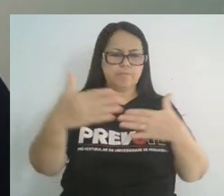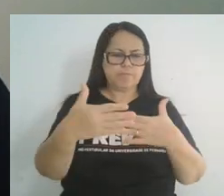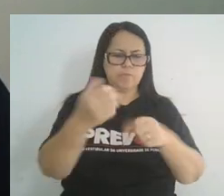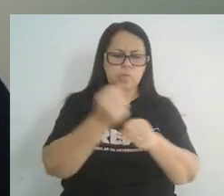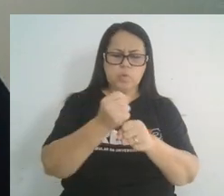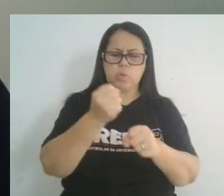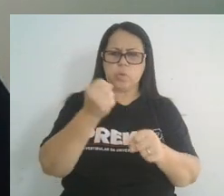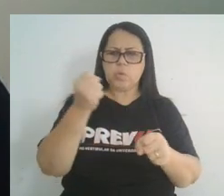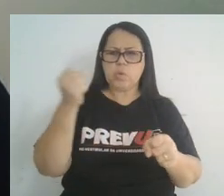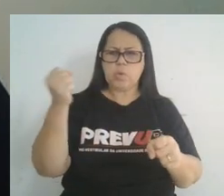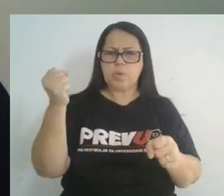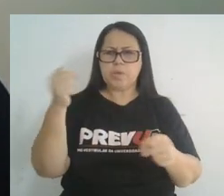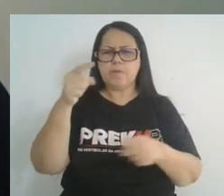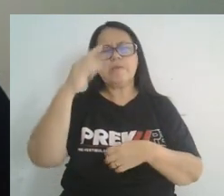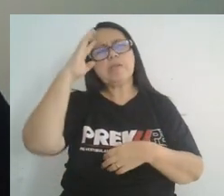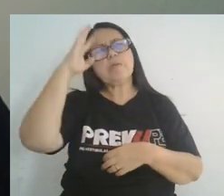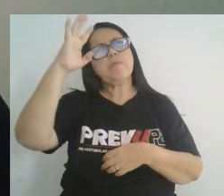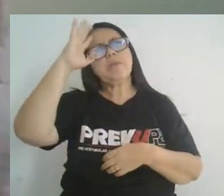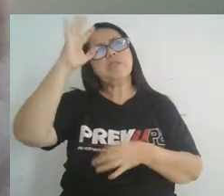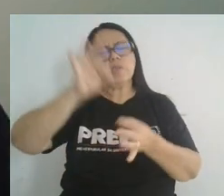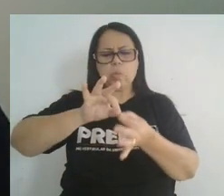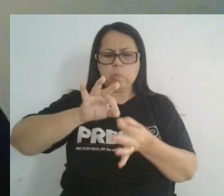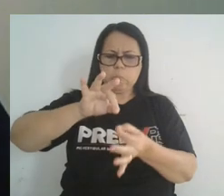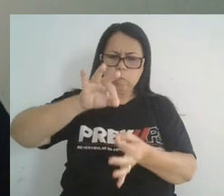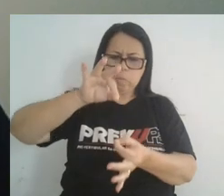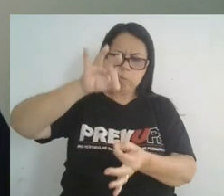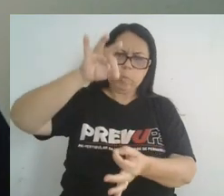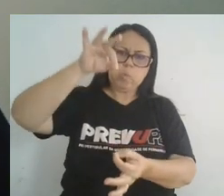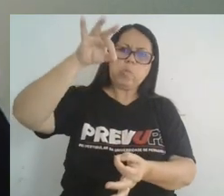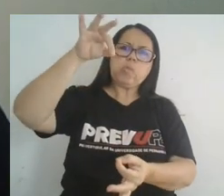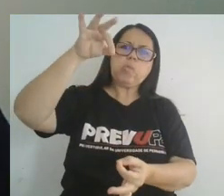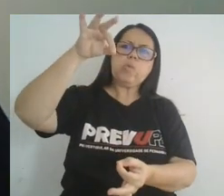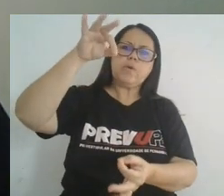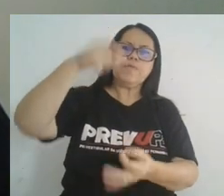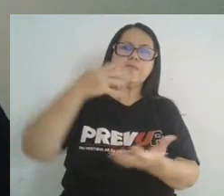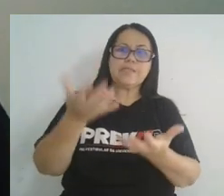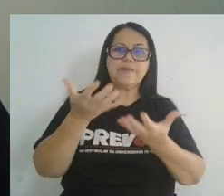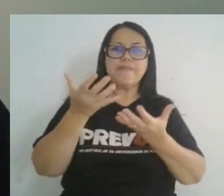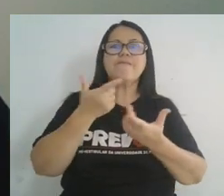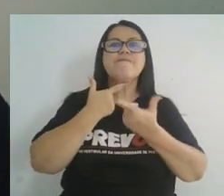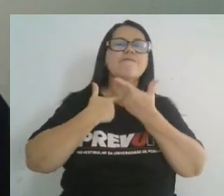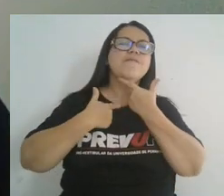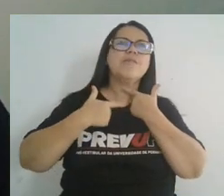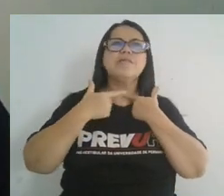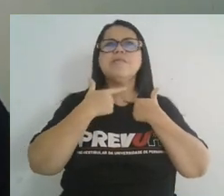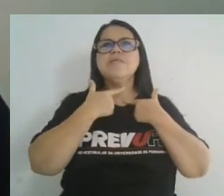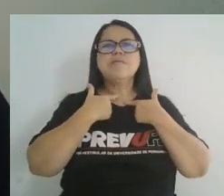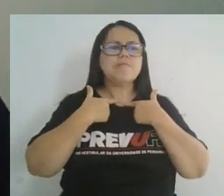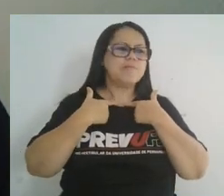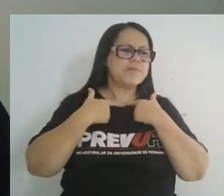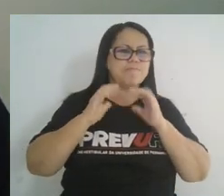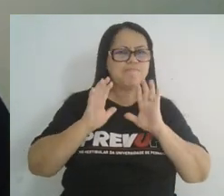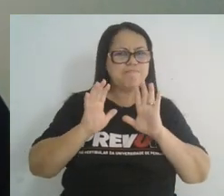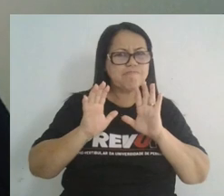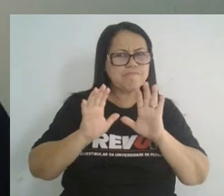grande. Você pode pensar que a caixa possui o seu tamanho e você quer arrastar essa caixa sobre uma superfície,